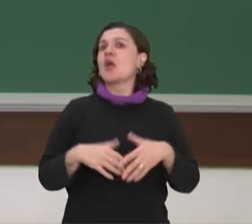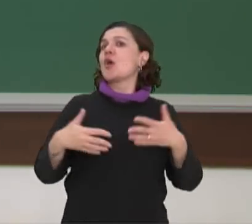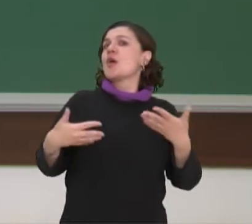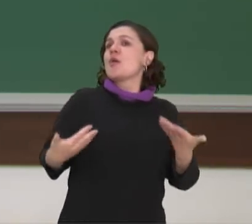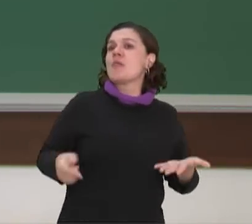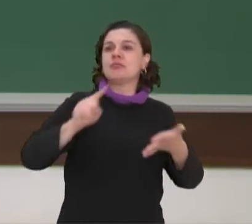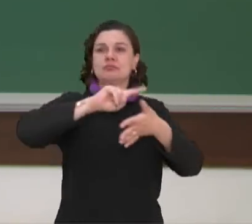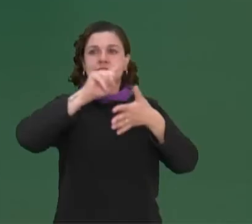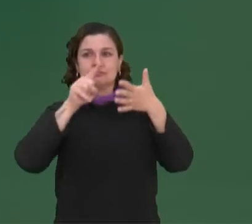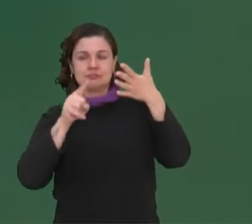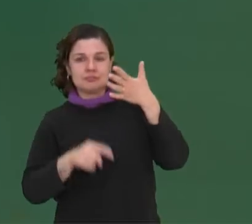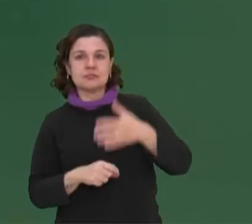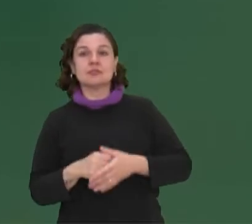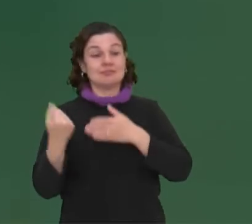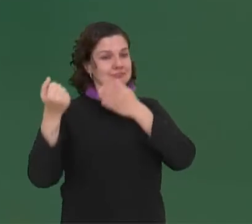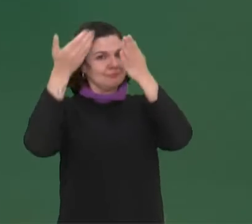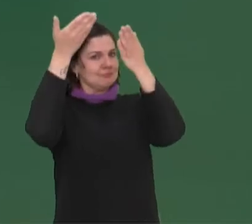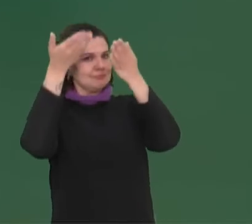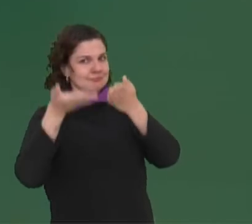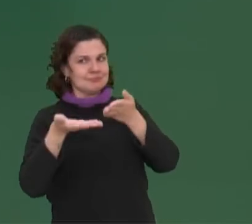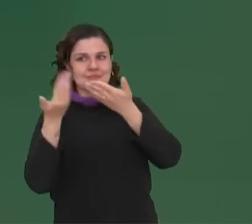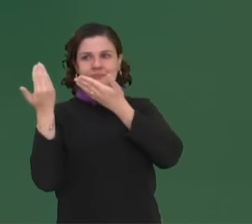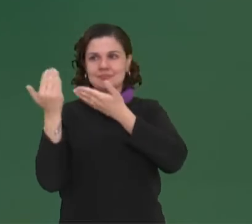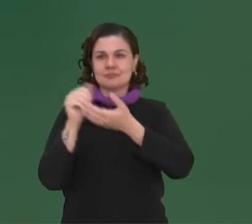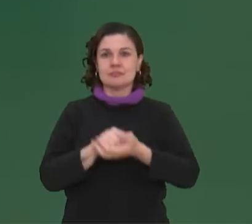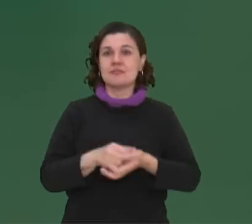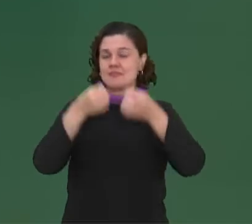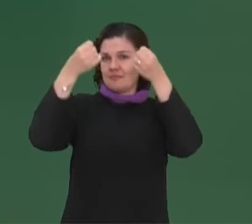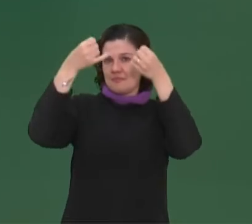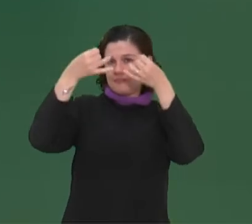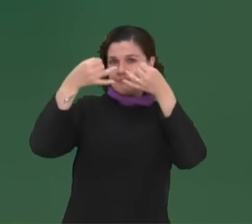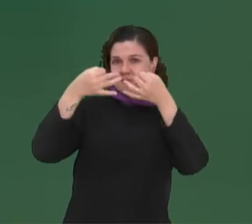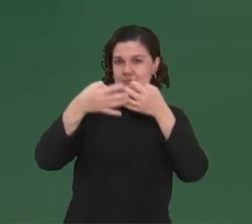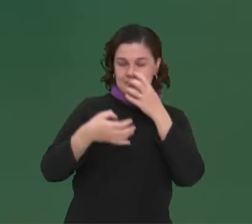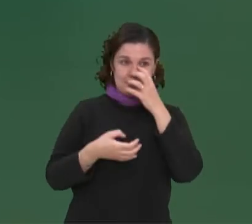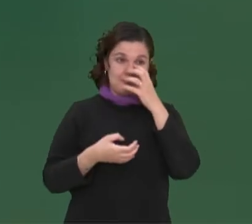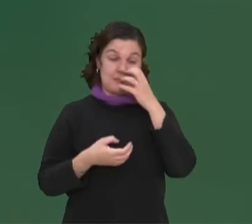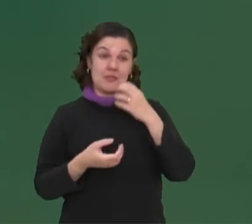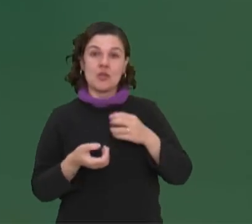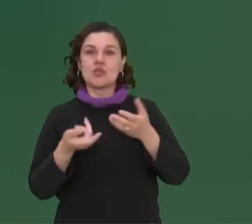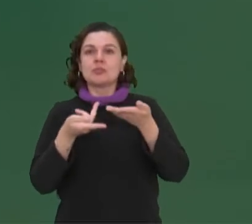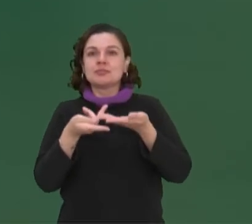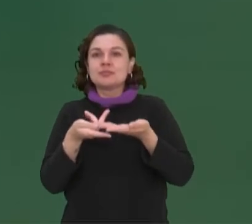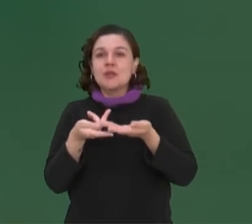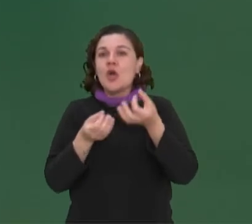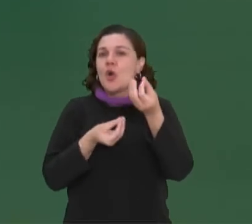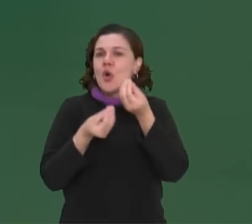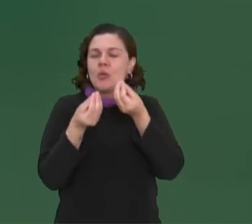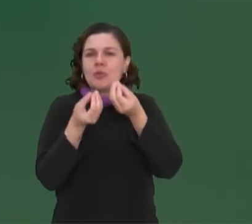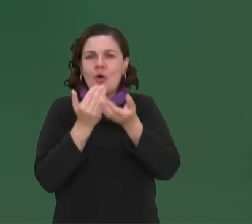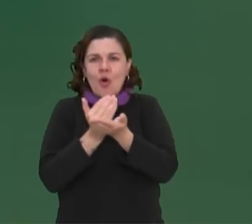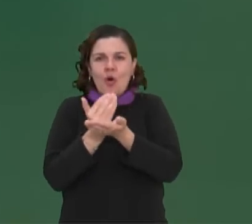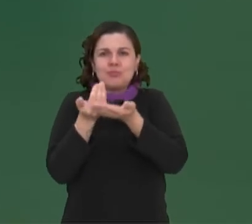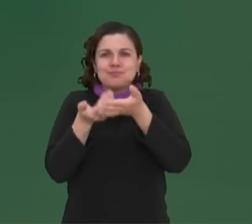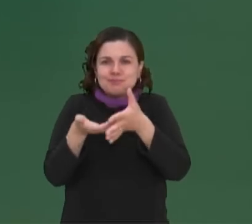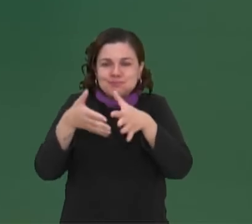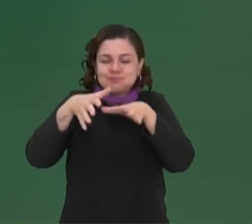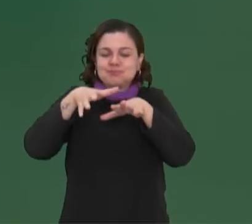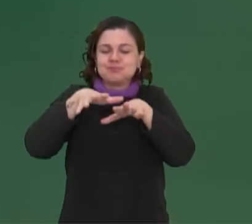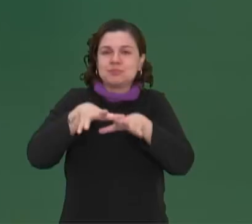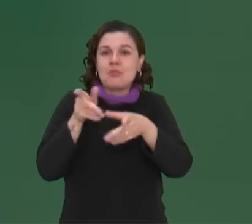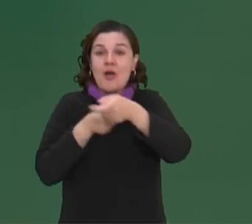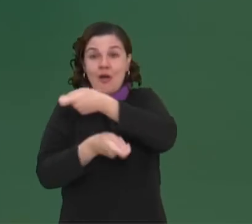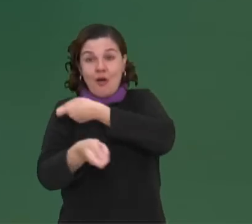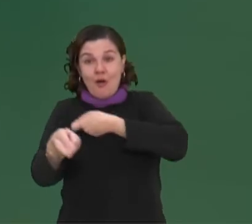Quais características? Tá aqui! Vamos falar sobre a integração do comércio na colônia a partir